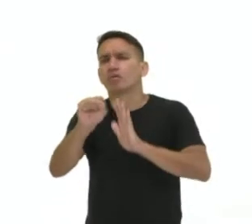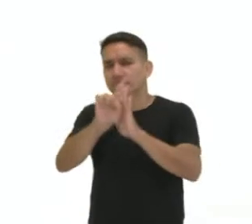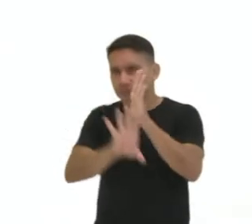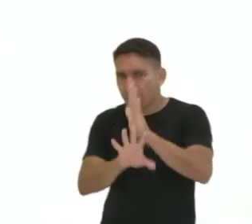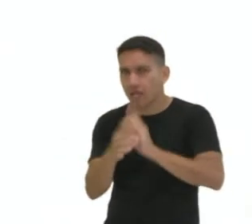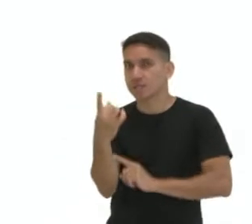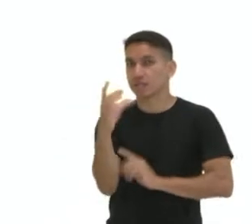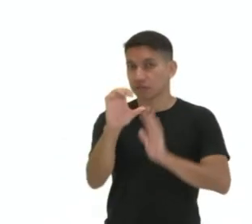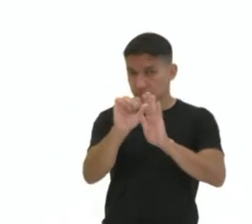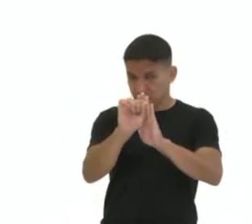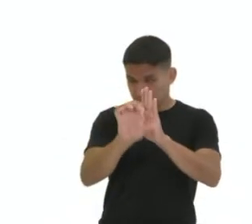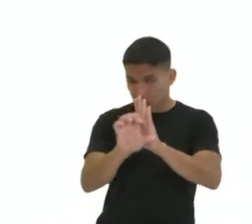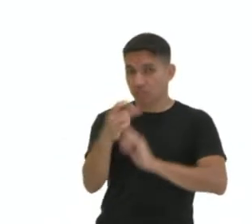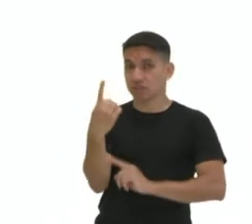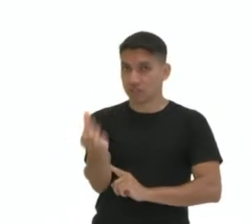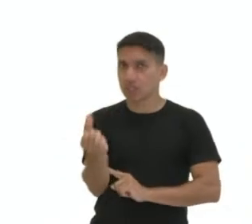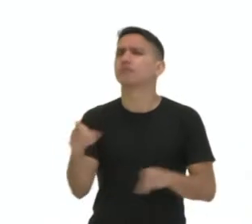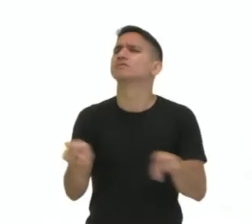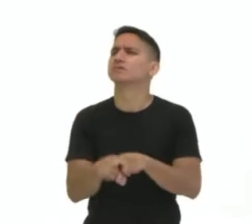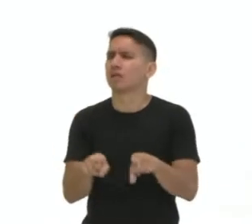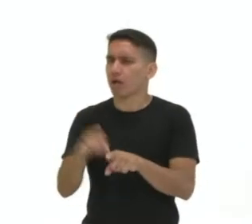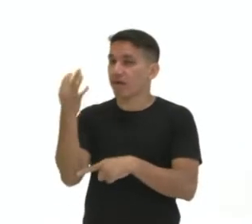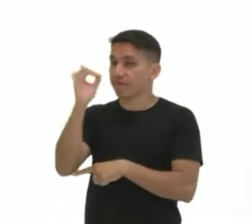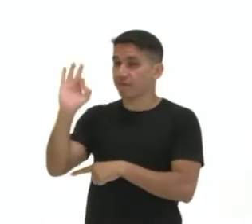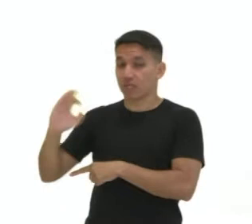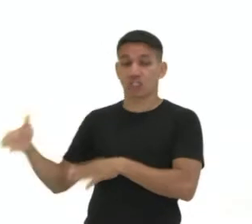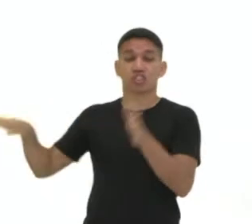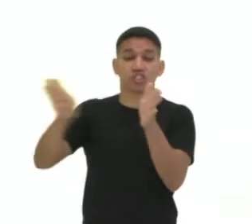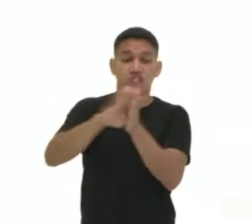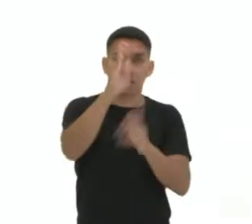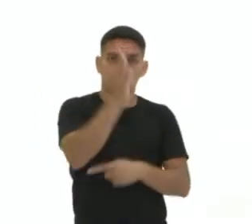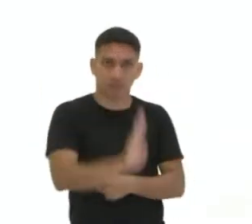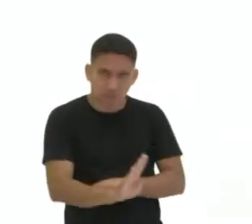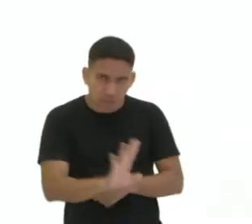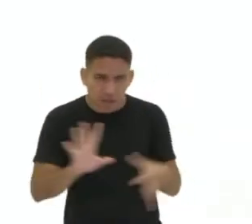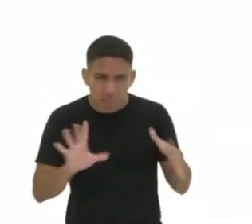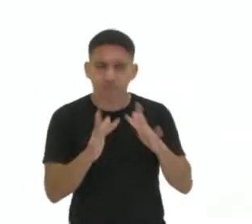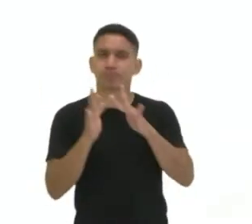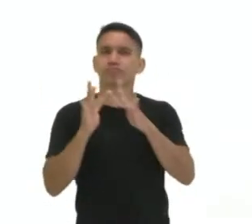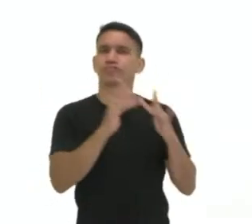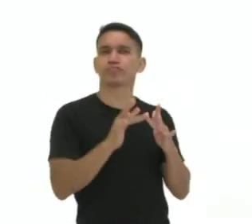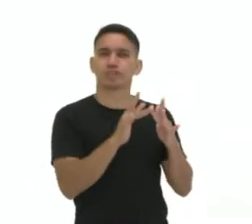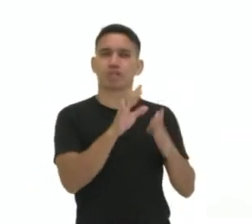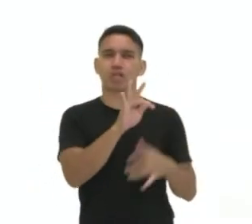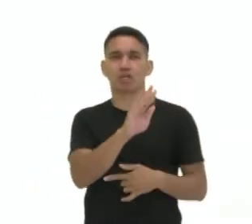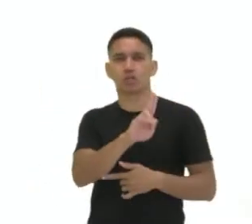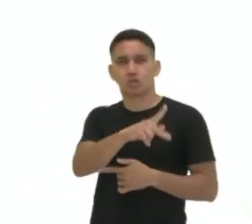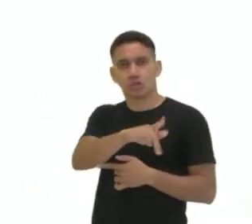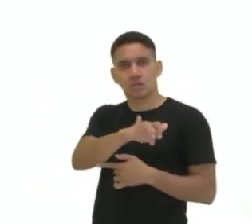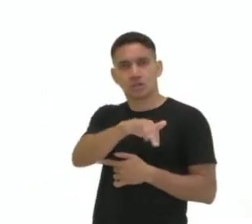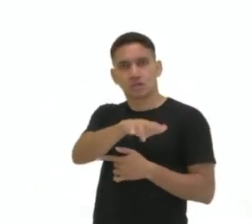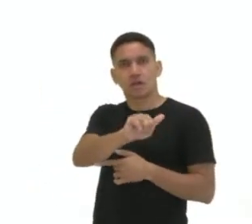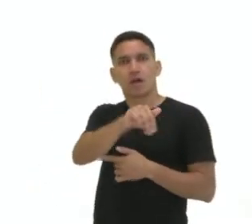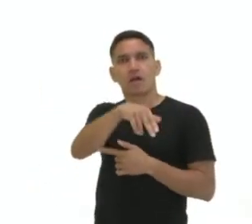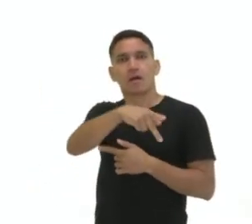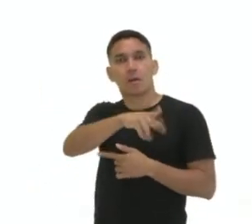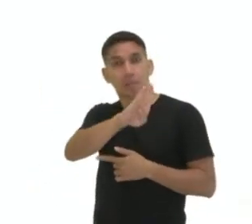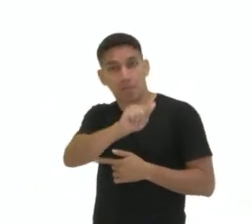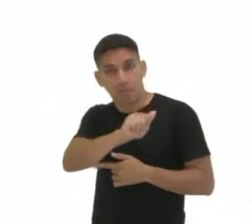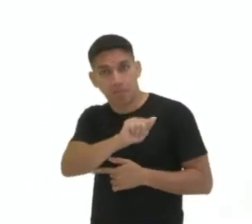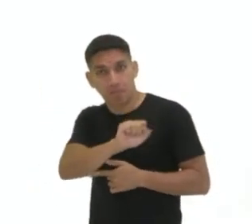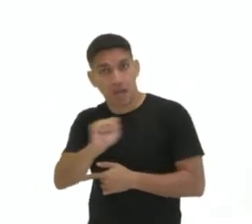também frequentaram o litoral brasileiro. Aliados dos tupinambás, levaram daqui grandes carregamentos de